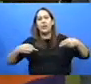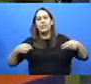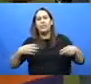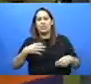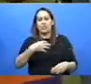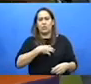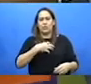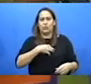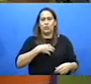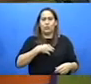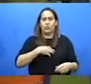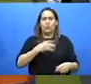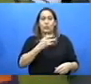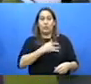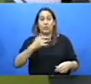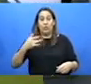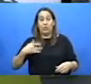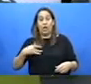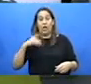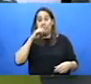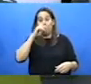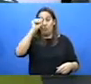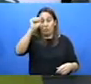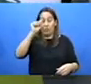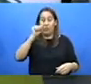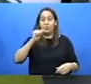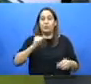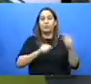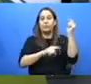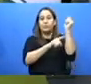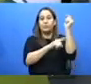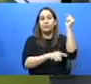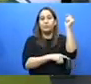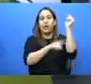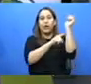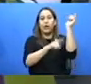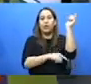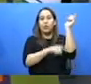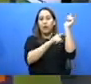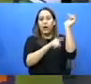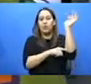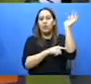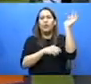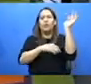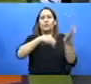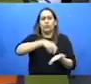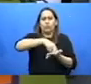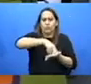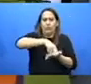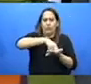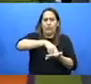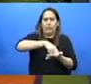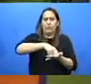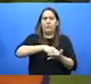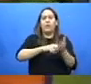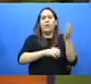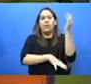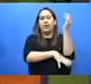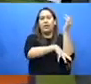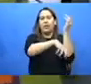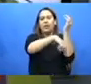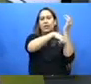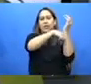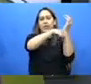de absorver todos os nutrientes. O caule sustenta a planta e transporta a água